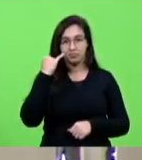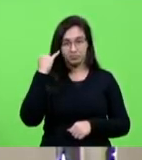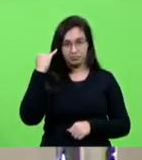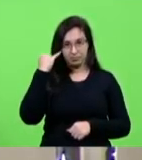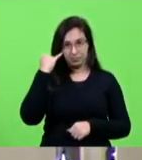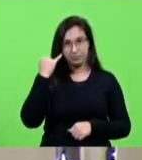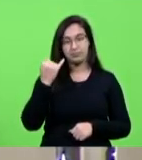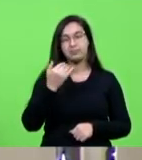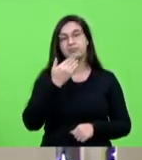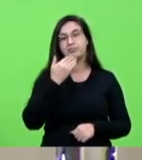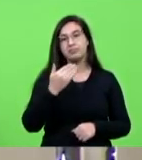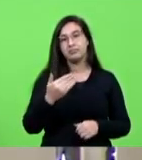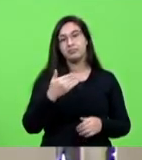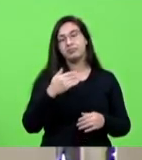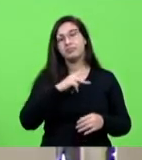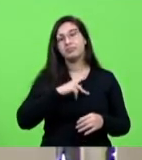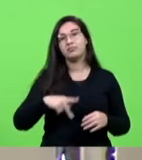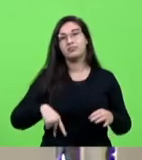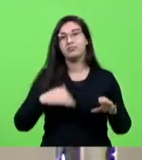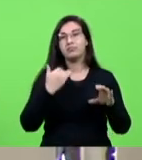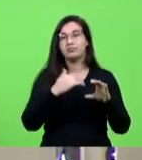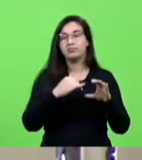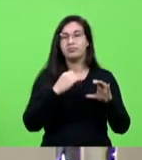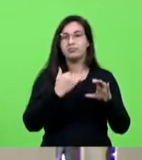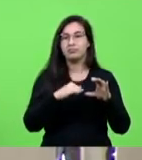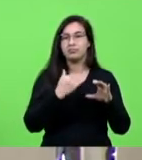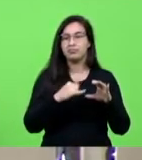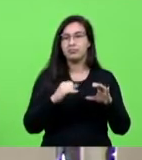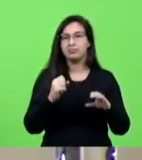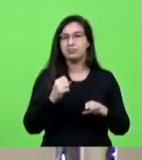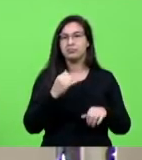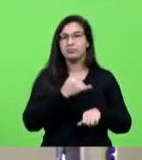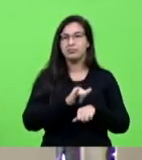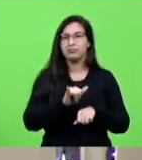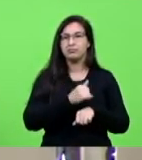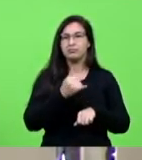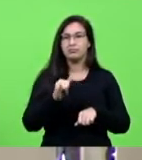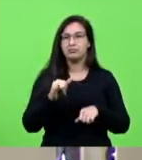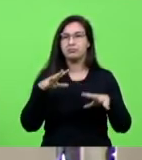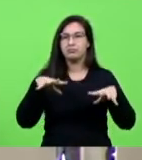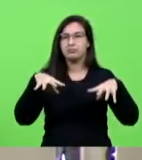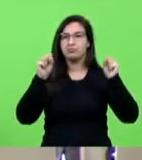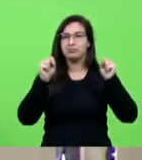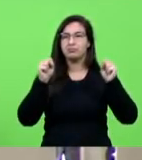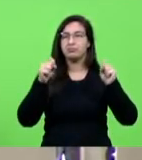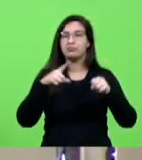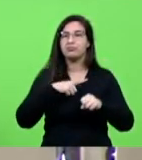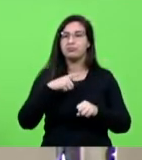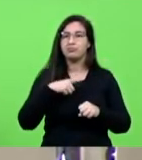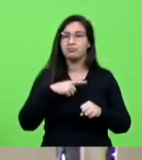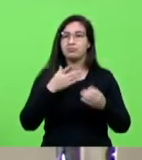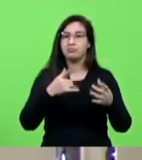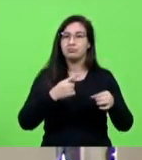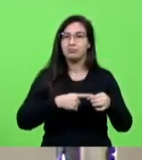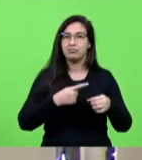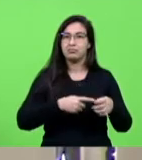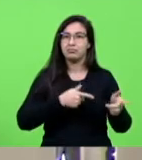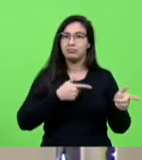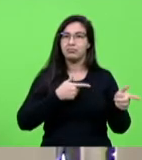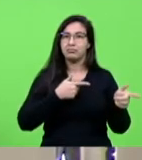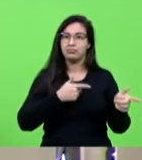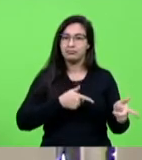Celesc informações acerca das medidas que estão sendo tomadas a fim de solucionar a situação do apagão que perdura na cidade de Caçador. Em